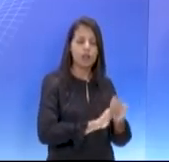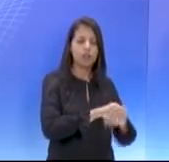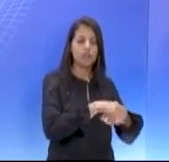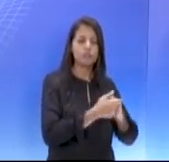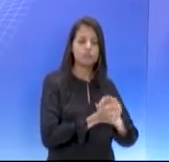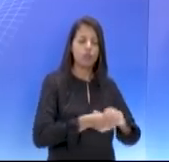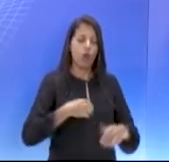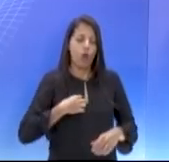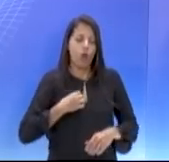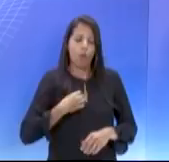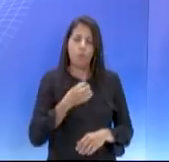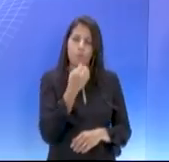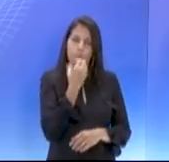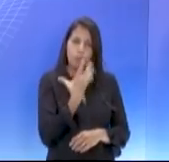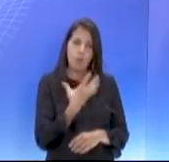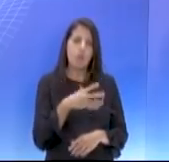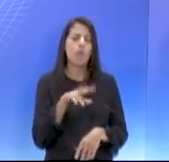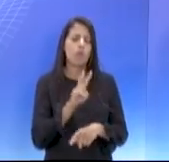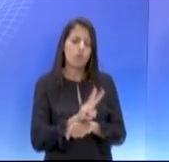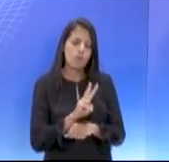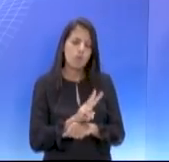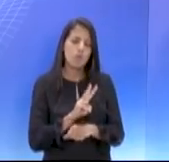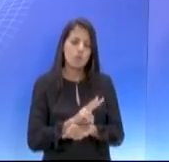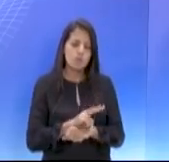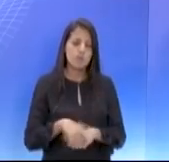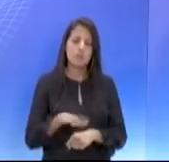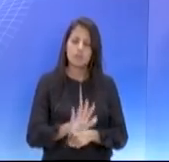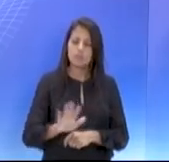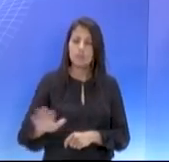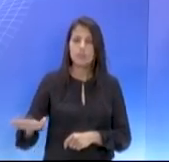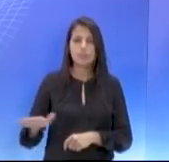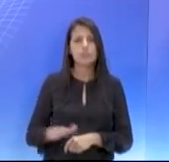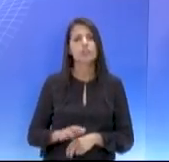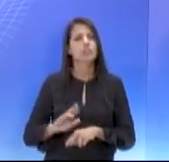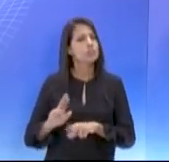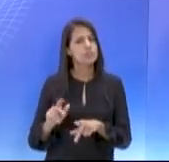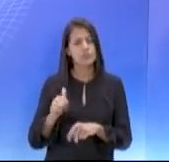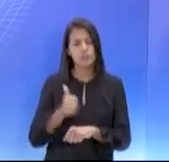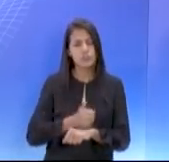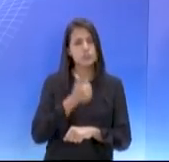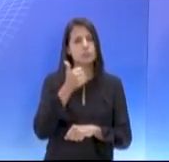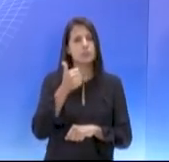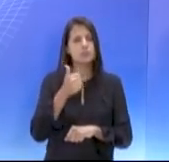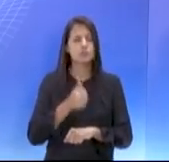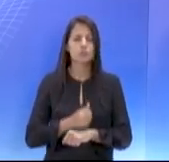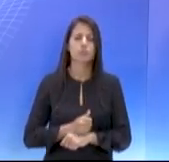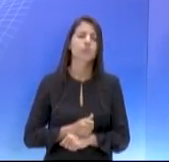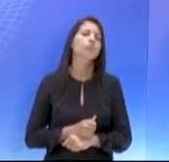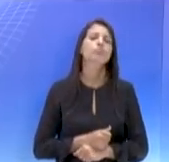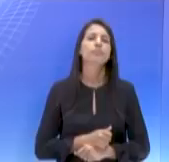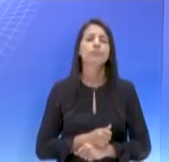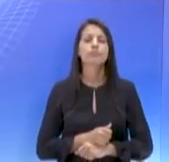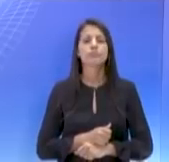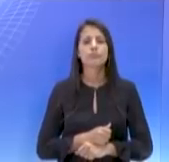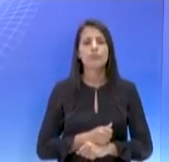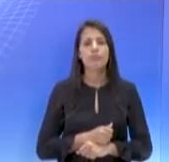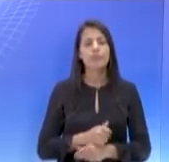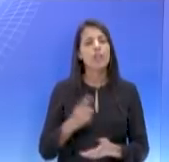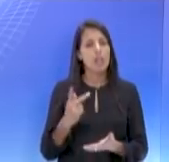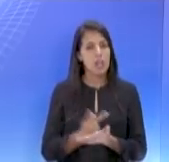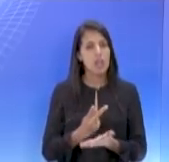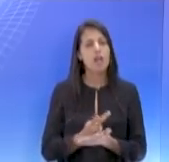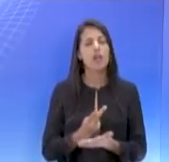os senhores ali, né? Então usa as roupas deles, ou usados, ou que eles mesmos mandam fazer, né? Está cuidando do menino, do